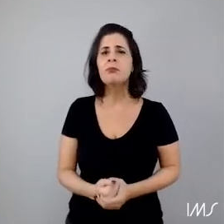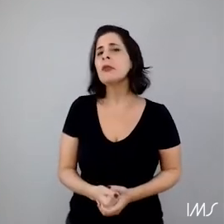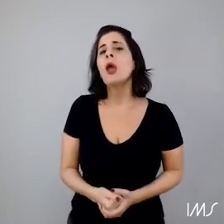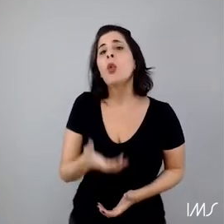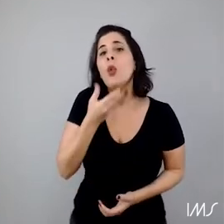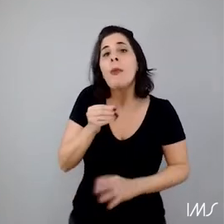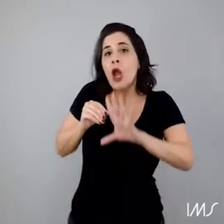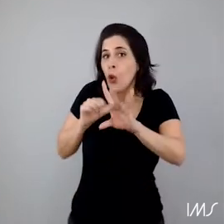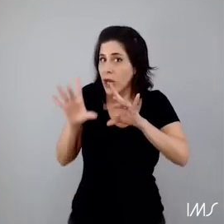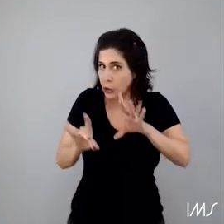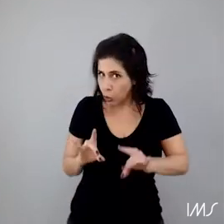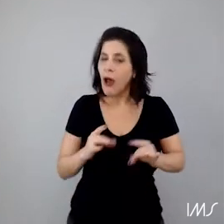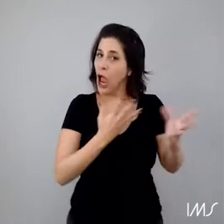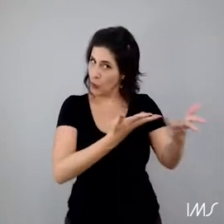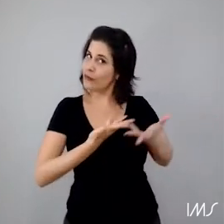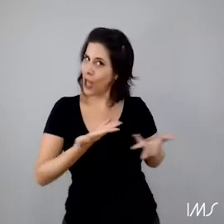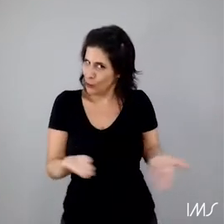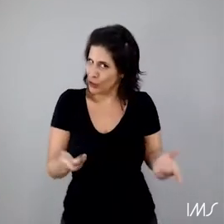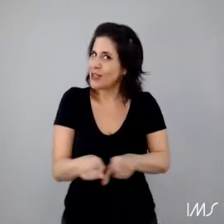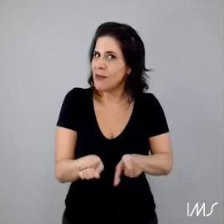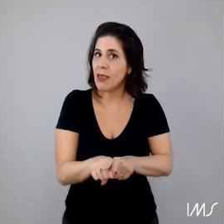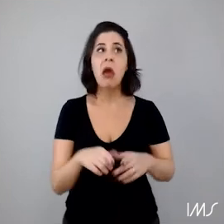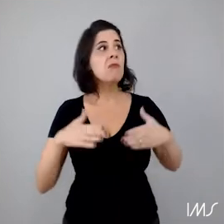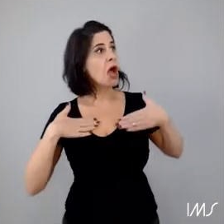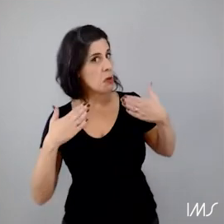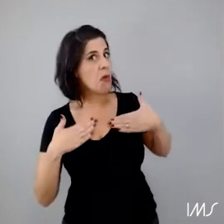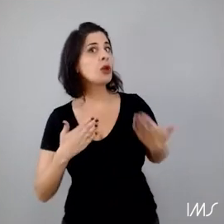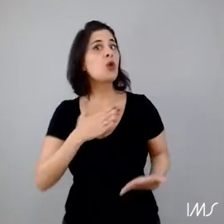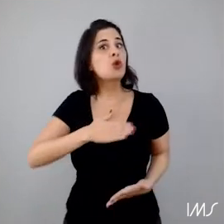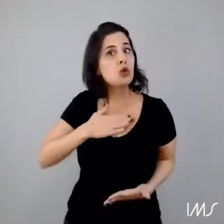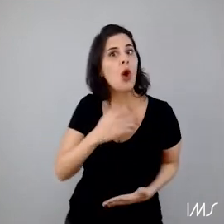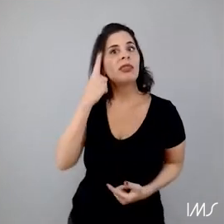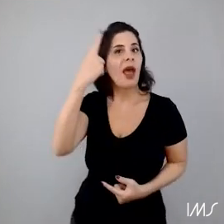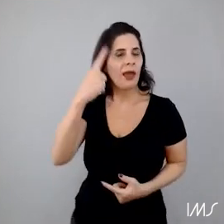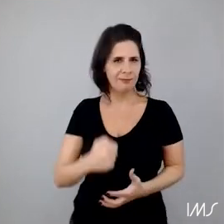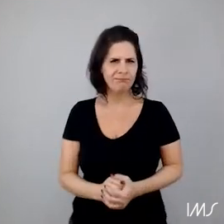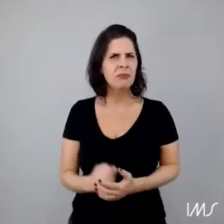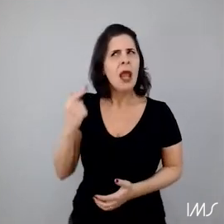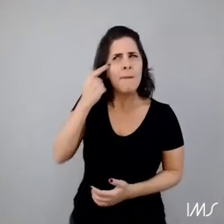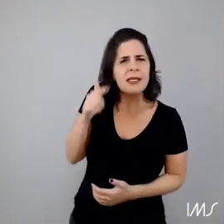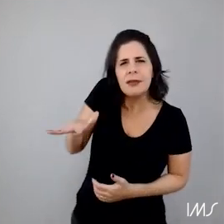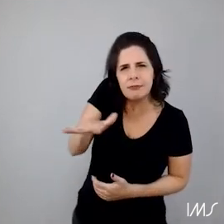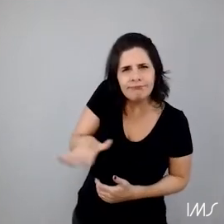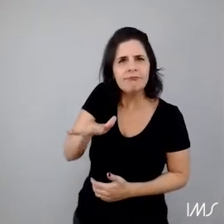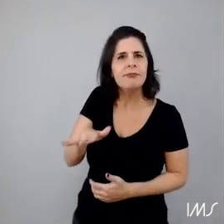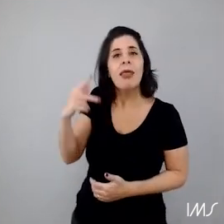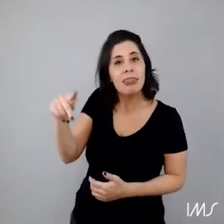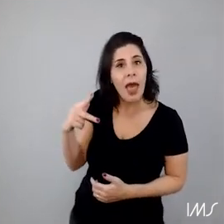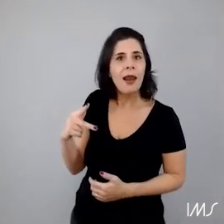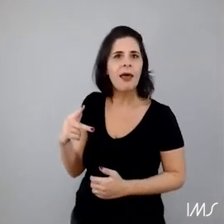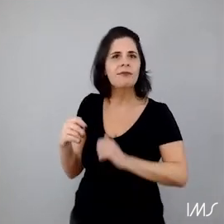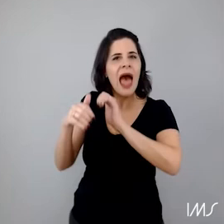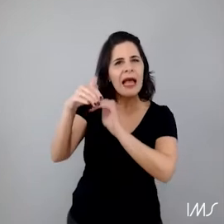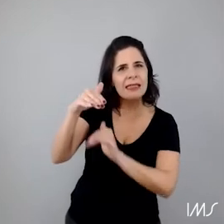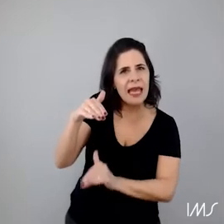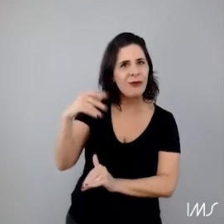dos convidados aqui presentes, também se entusiasmou com a ideia. Esse universo particular, que é o arquivo de Estefânia, nos revelou,